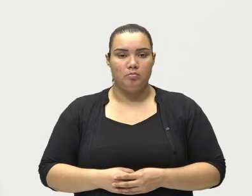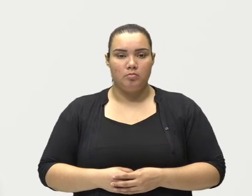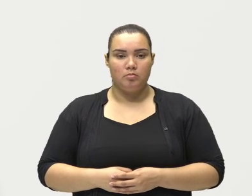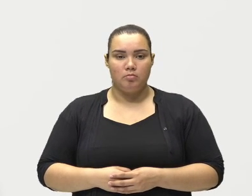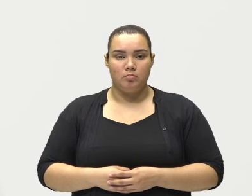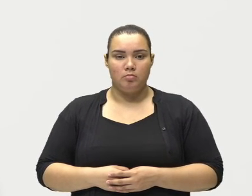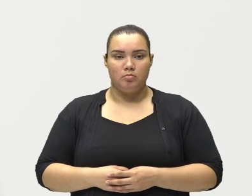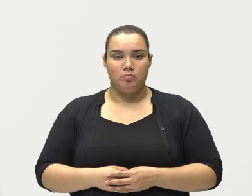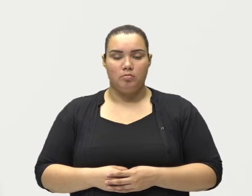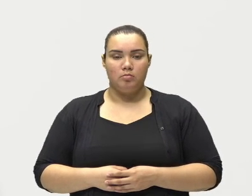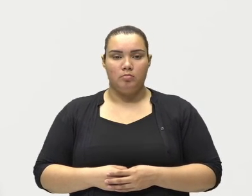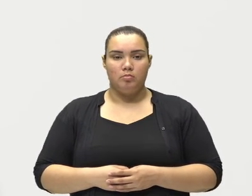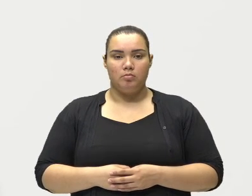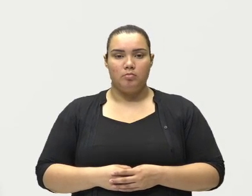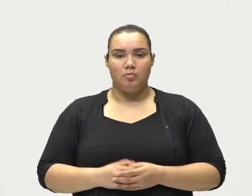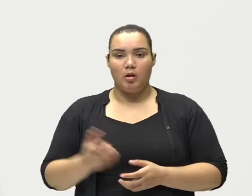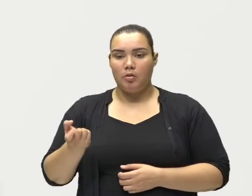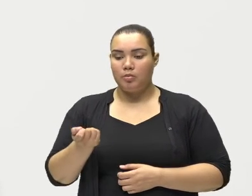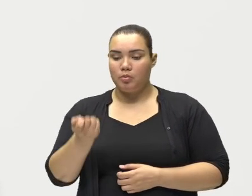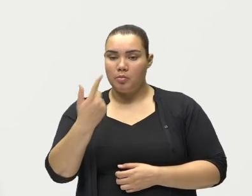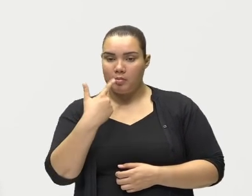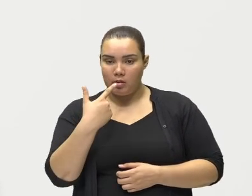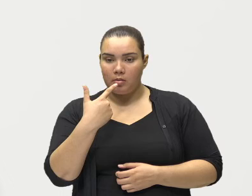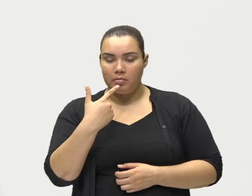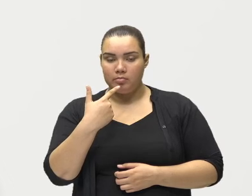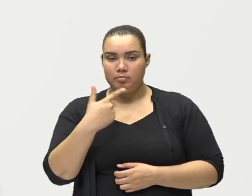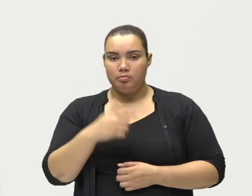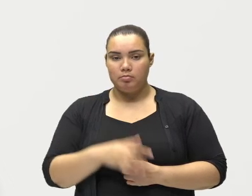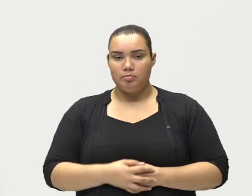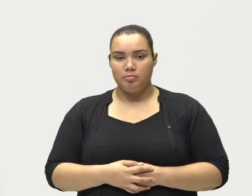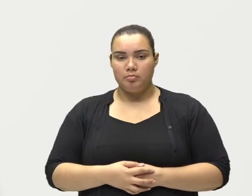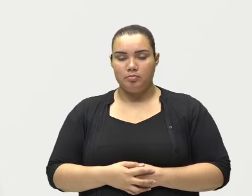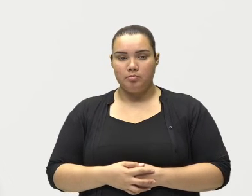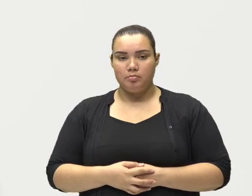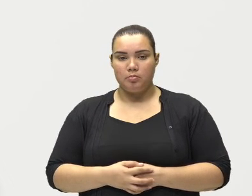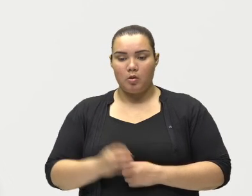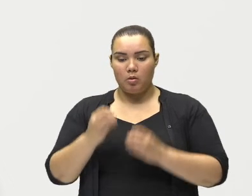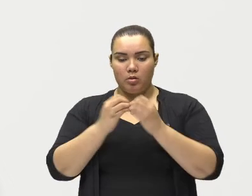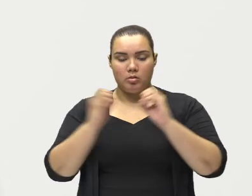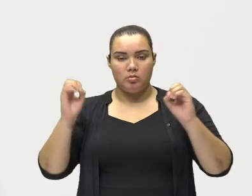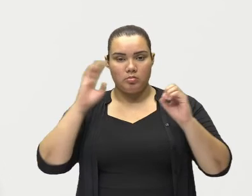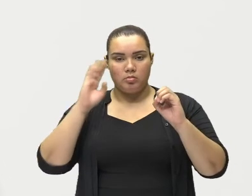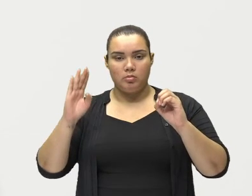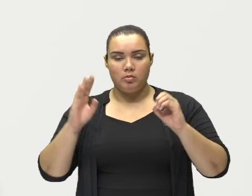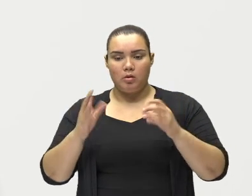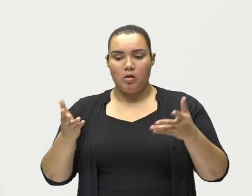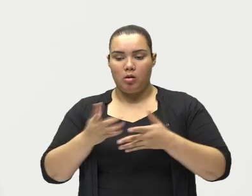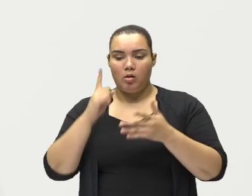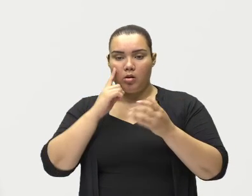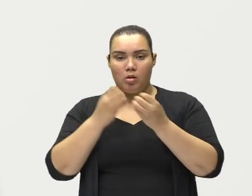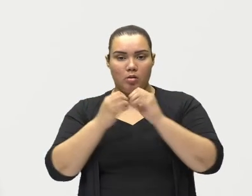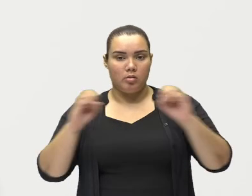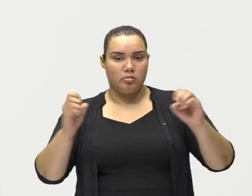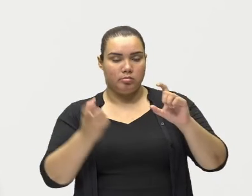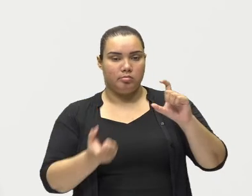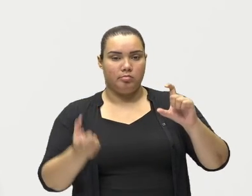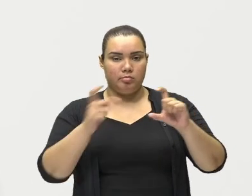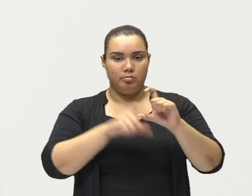Aqui, professor, aqui, ó. Tomei o remédio. Tá aqui a oração principal. Agora vamos aqui para a oração que está subordinada a